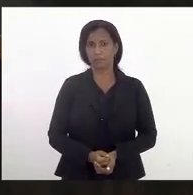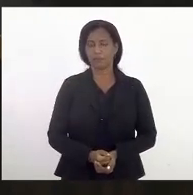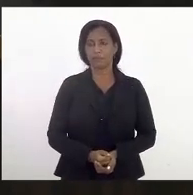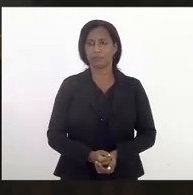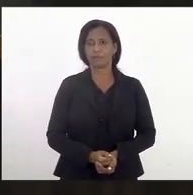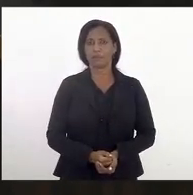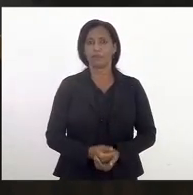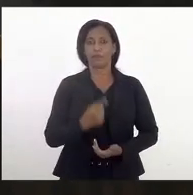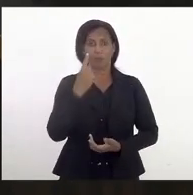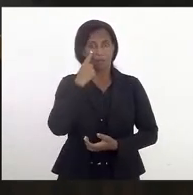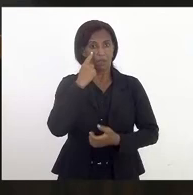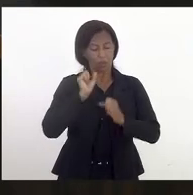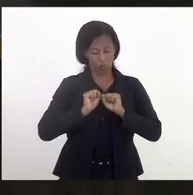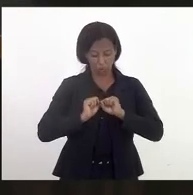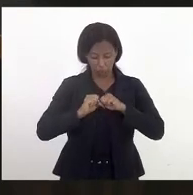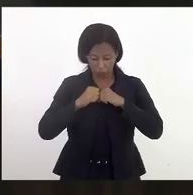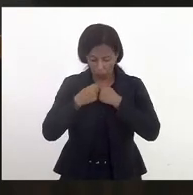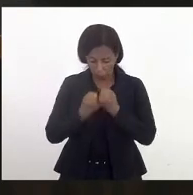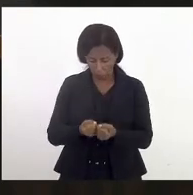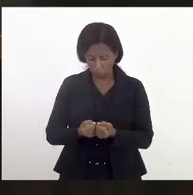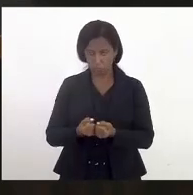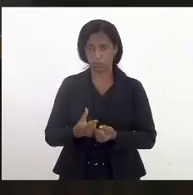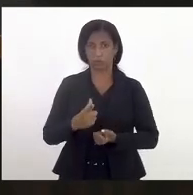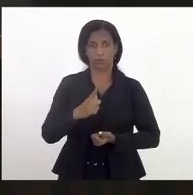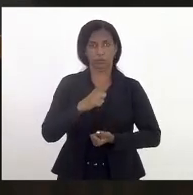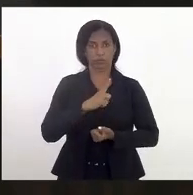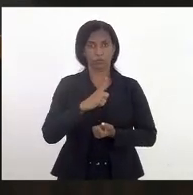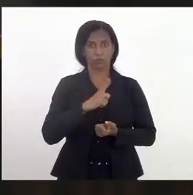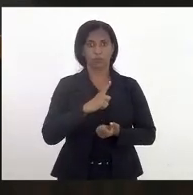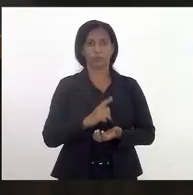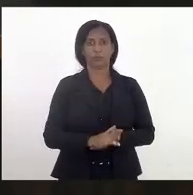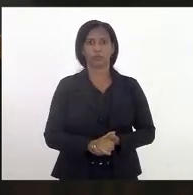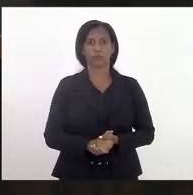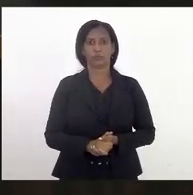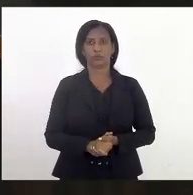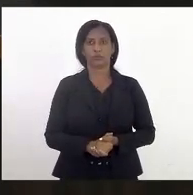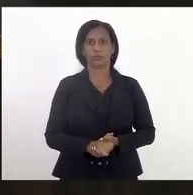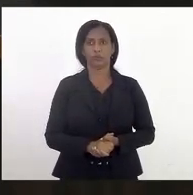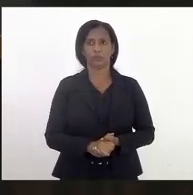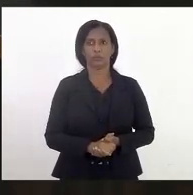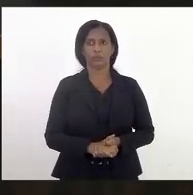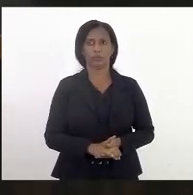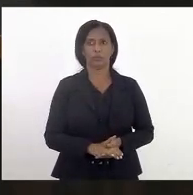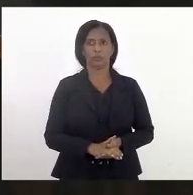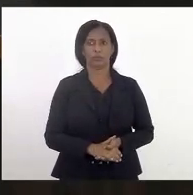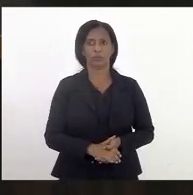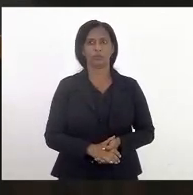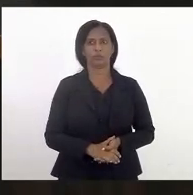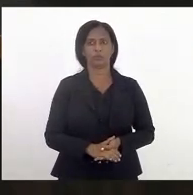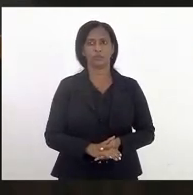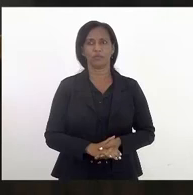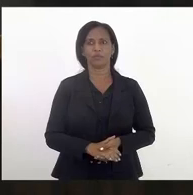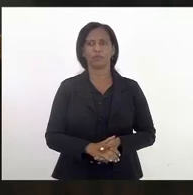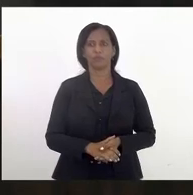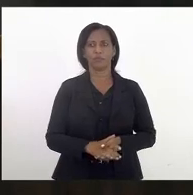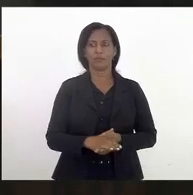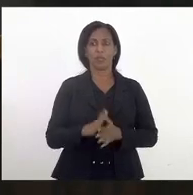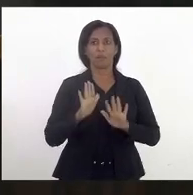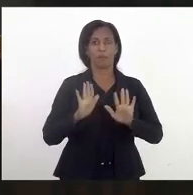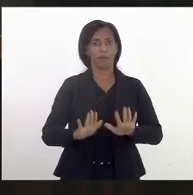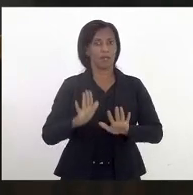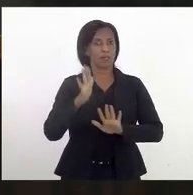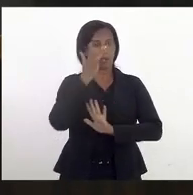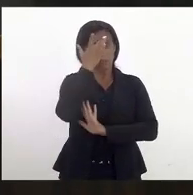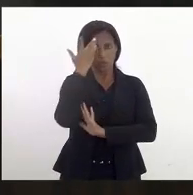nada vale todo esforço que a gente faz porque a gente também não espera aí isso reconhecimento Mas algumas críticas e a